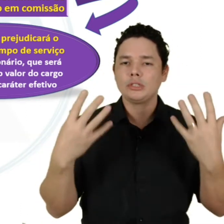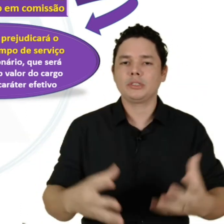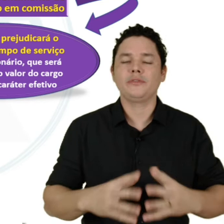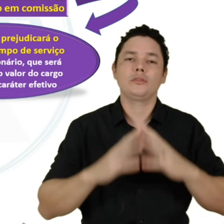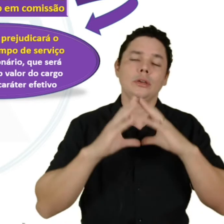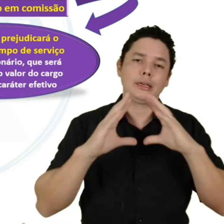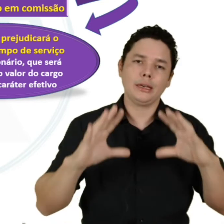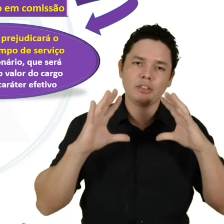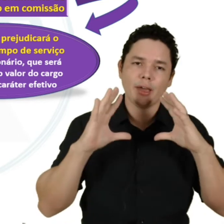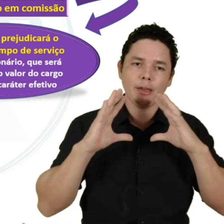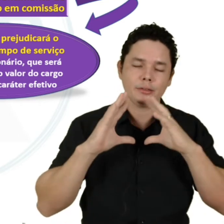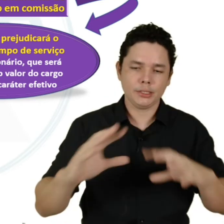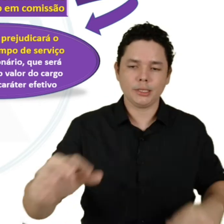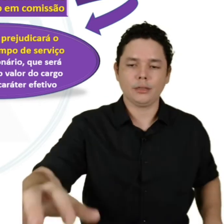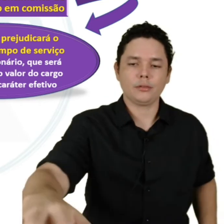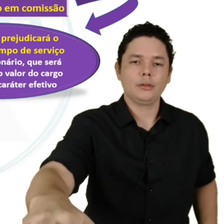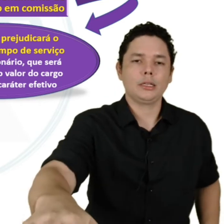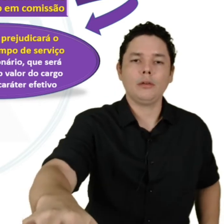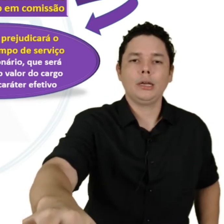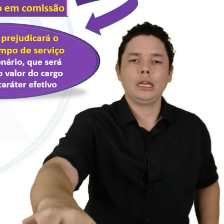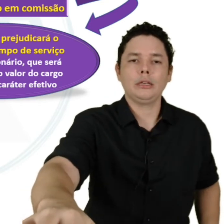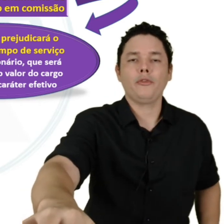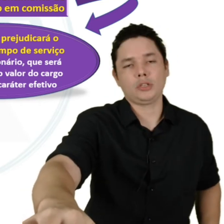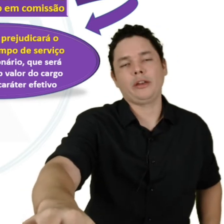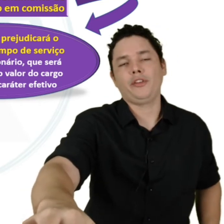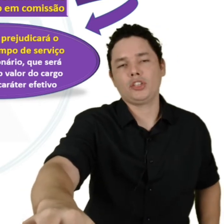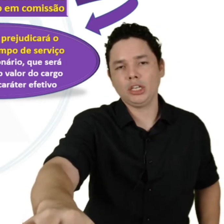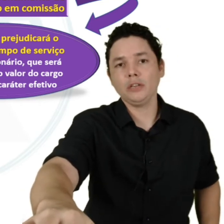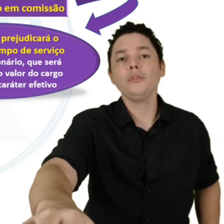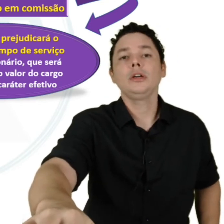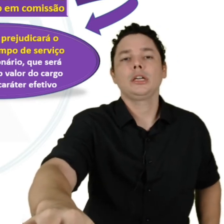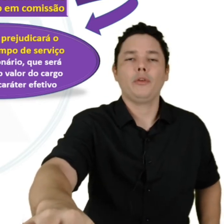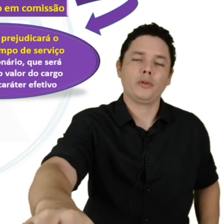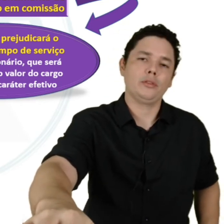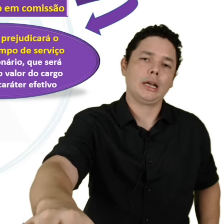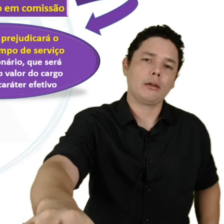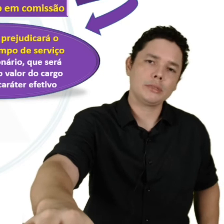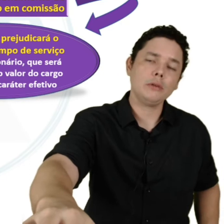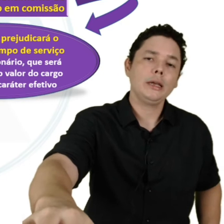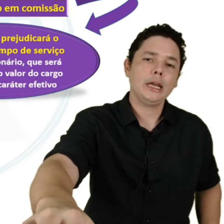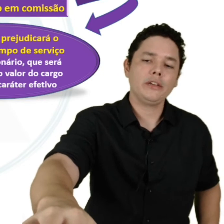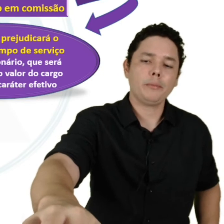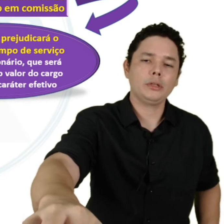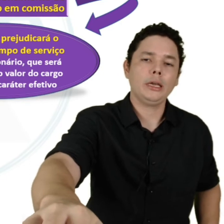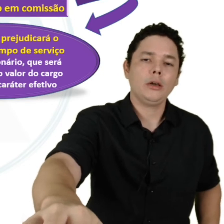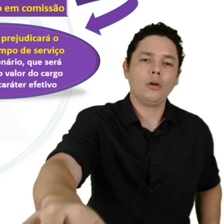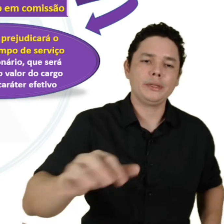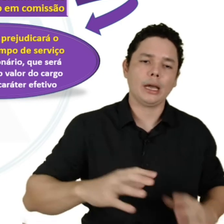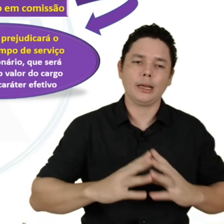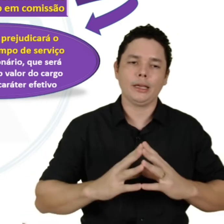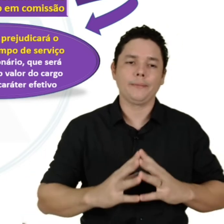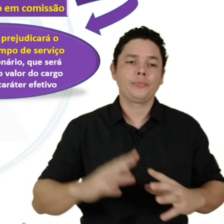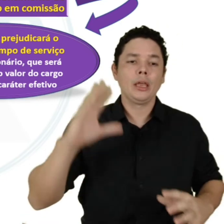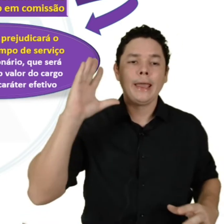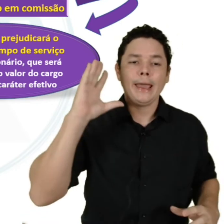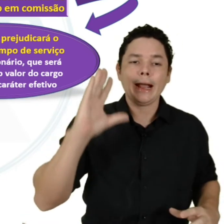adicional de tempo de serviço que ele tiver direito. Então, o funcionário efetivo que for provido em cargo em comissão, ele vai poder optar